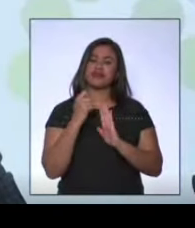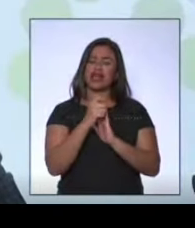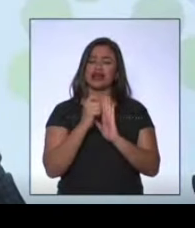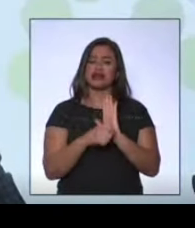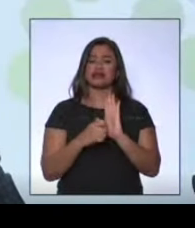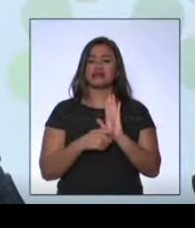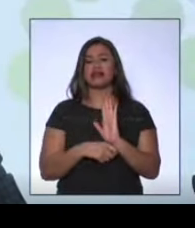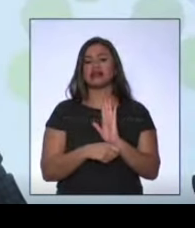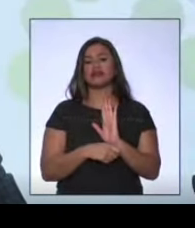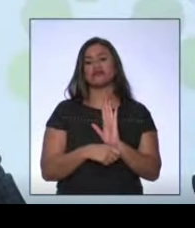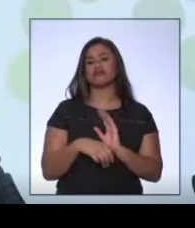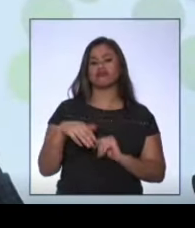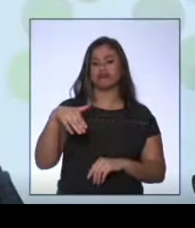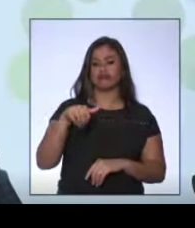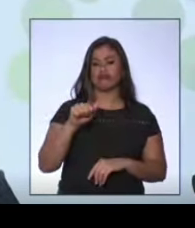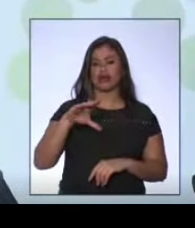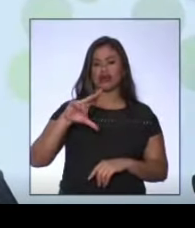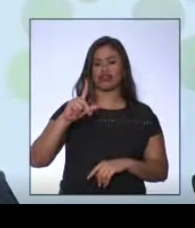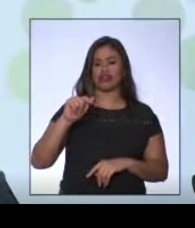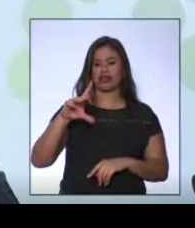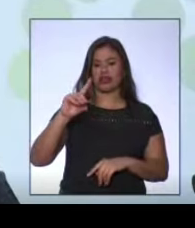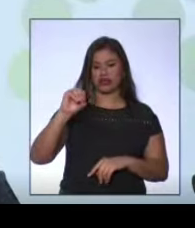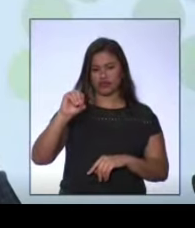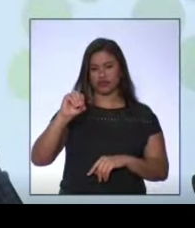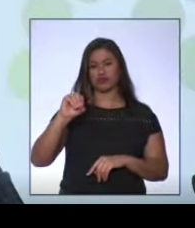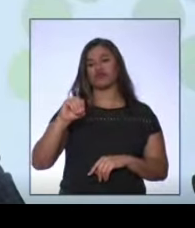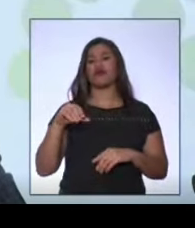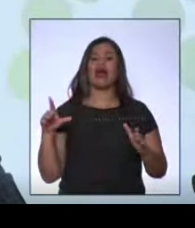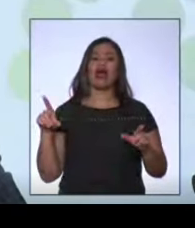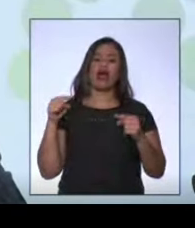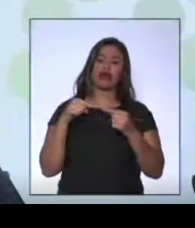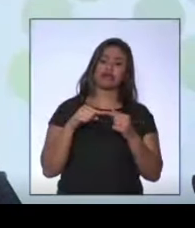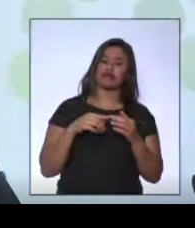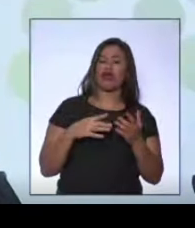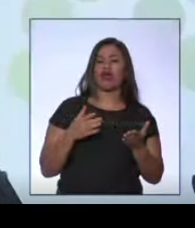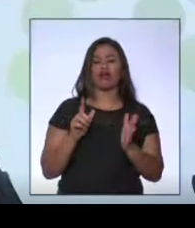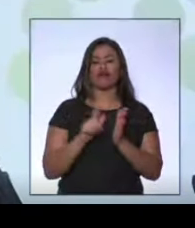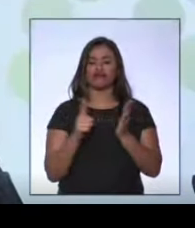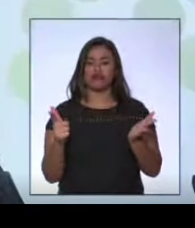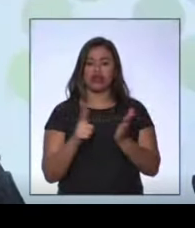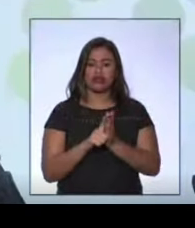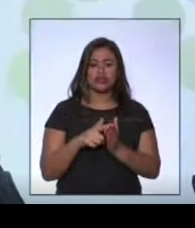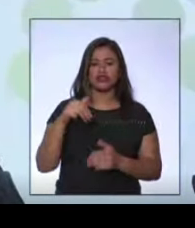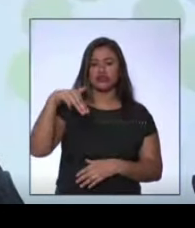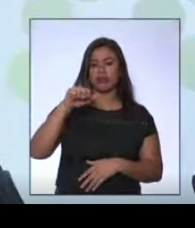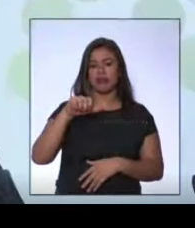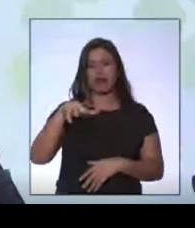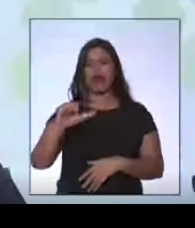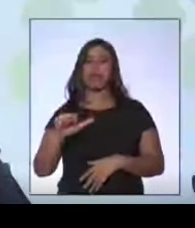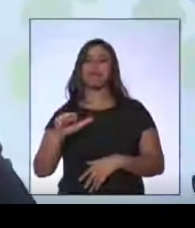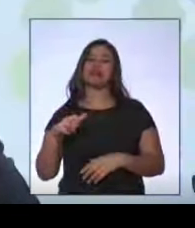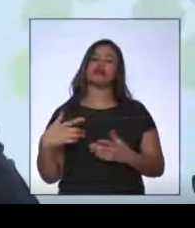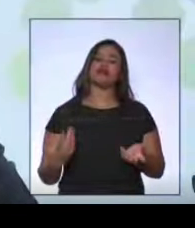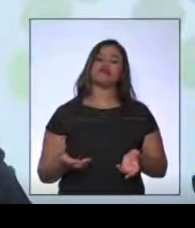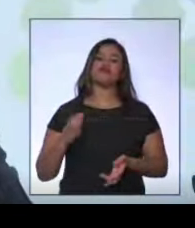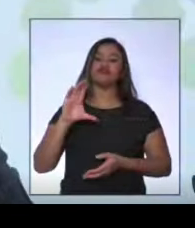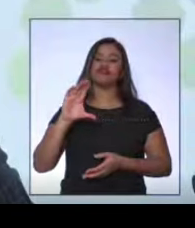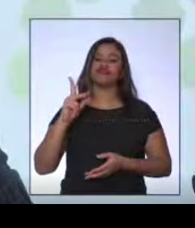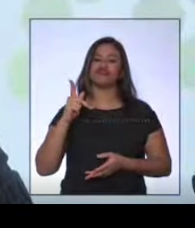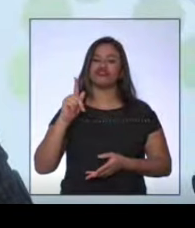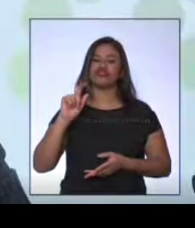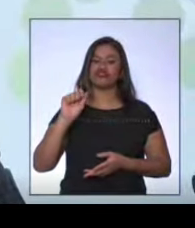Desde o texto de Machado de Assis até o texto jornalístico, o meme, a charge. Então hoje nós vamos entrar em contato com